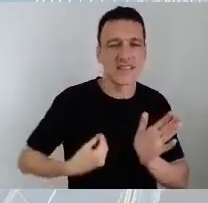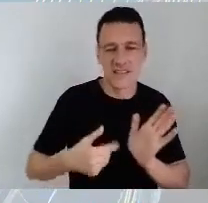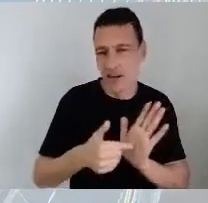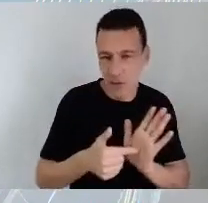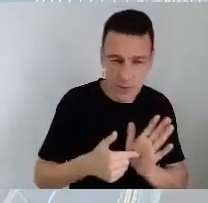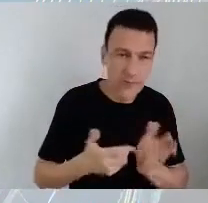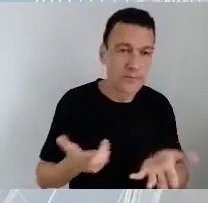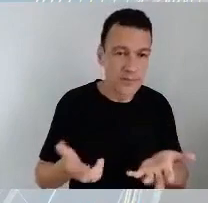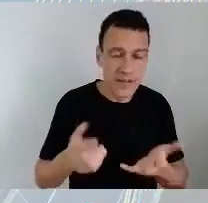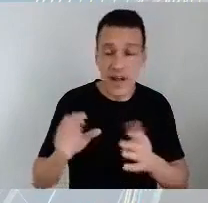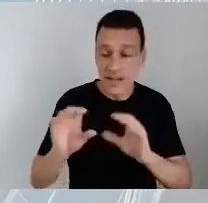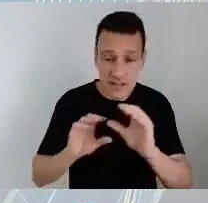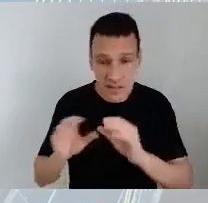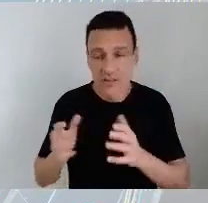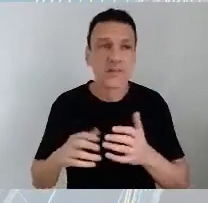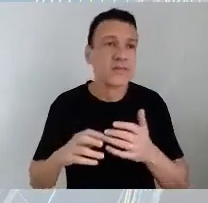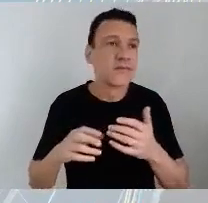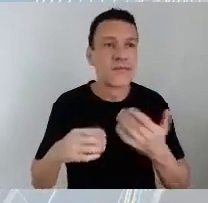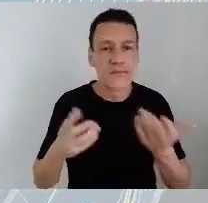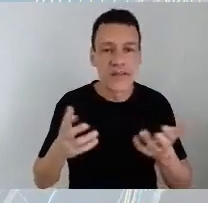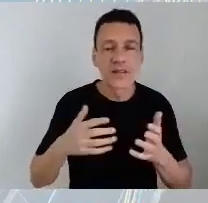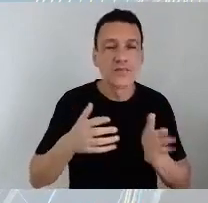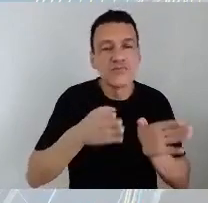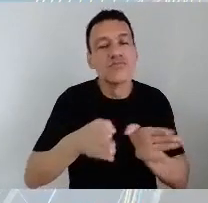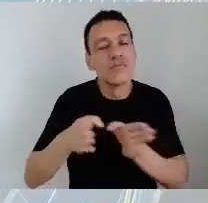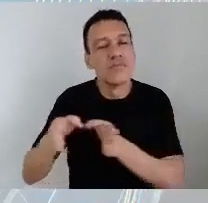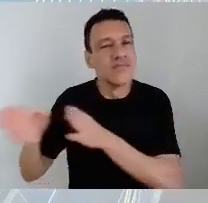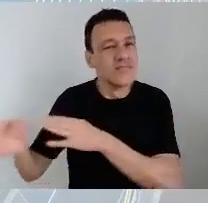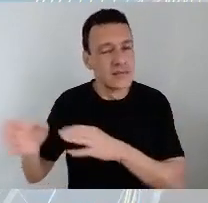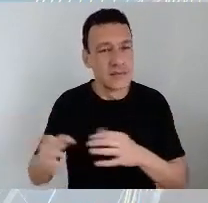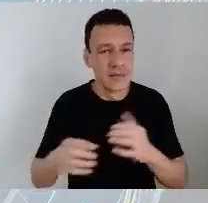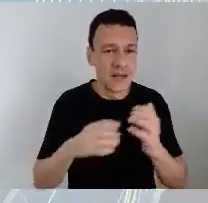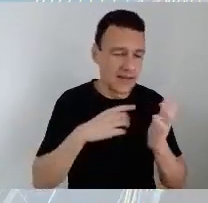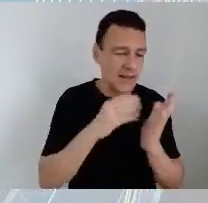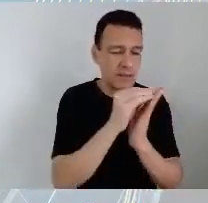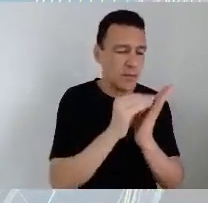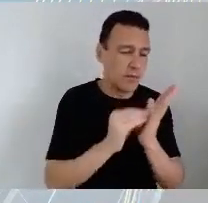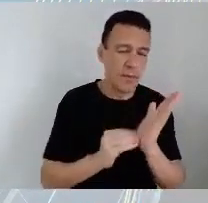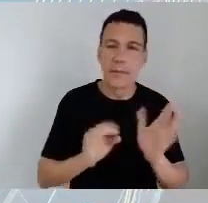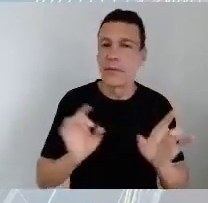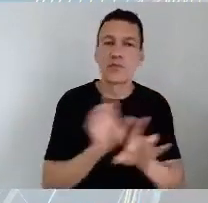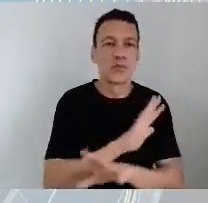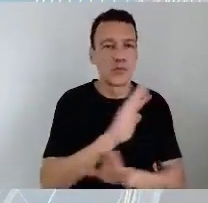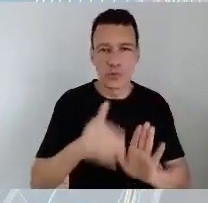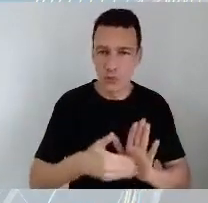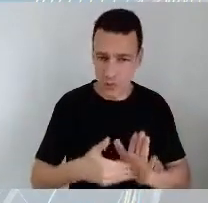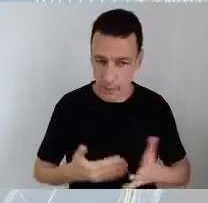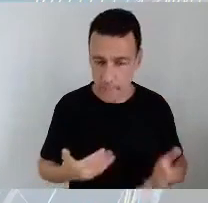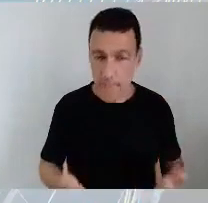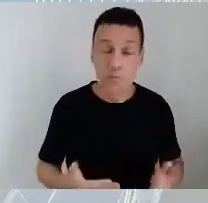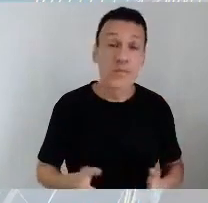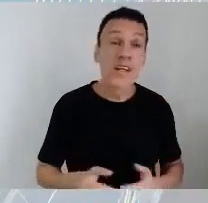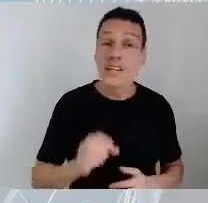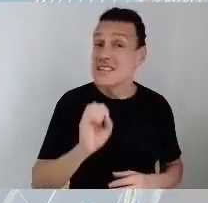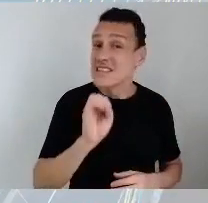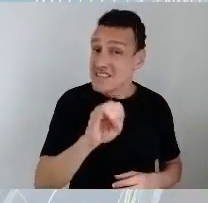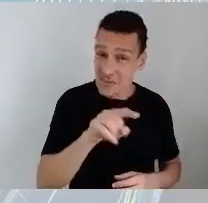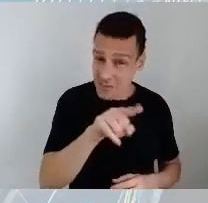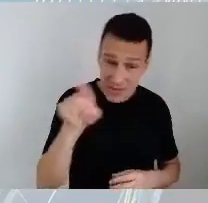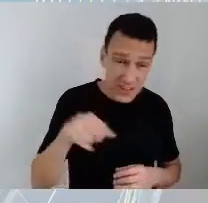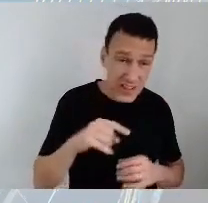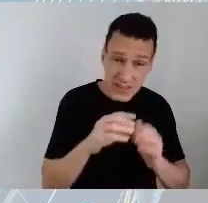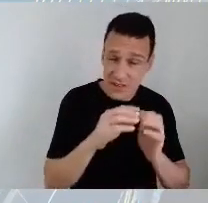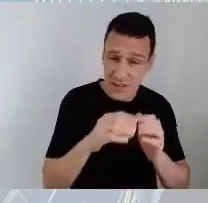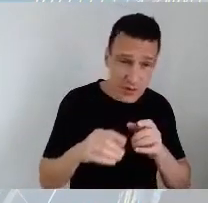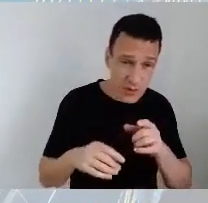também. Isso, com certeza, acho que é uma oportunidade, né? Se ainda não é aplicado, métricas é uma oportunidade de começar a